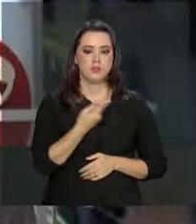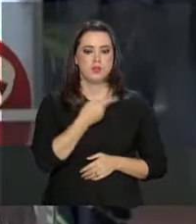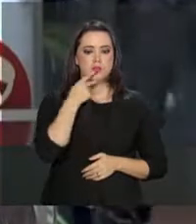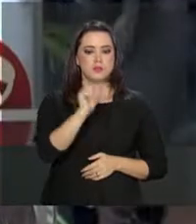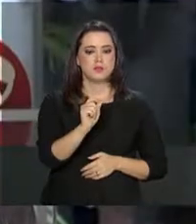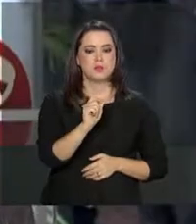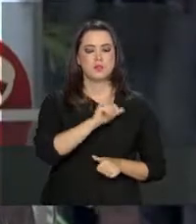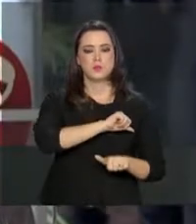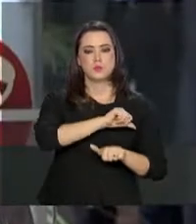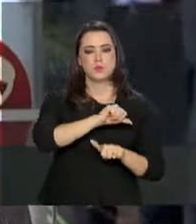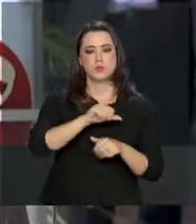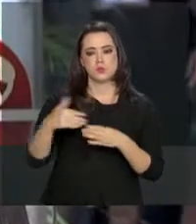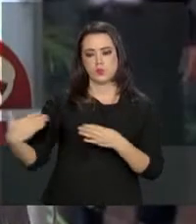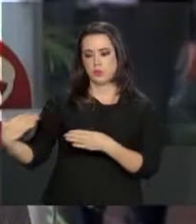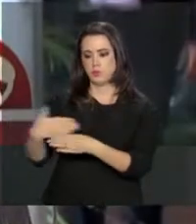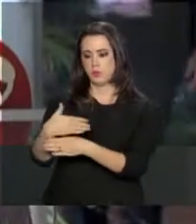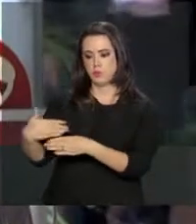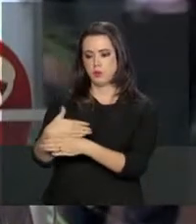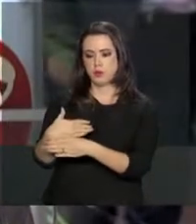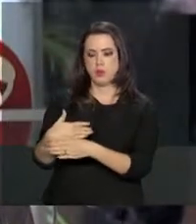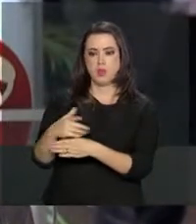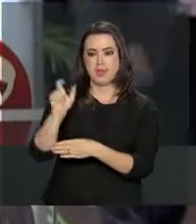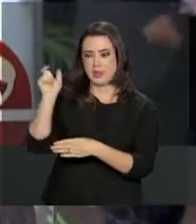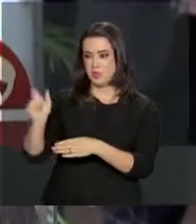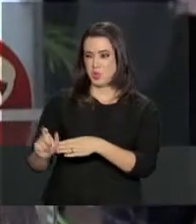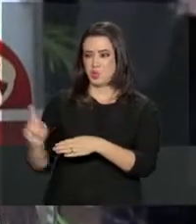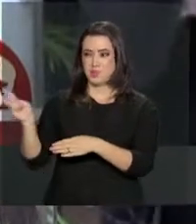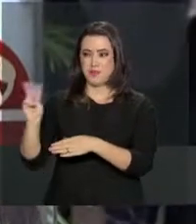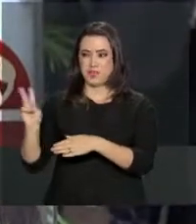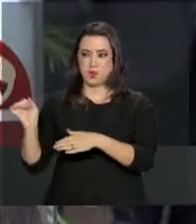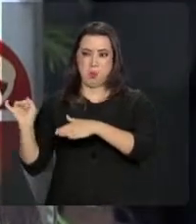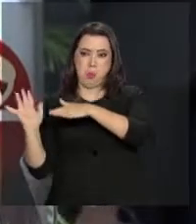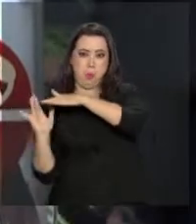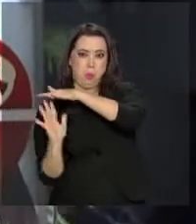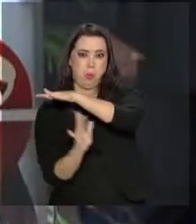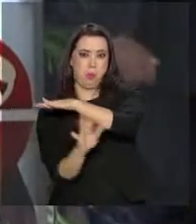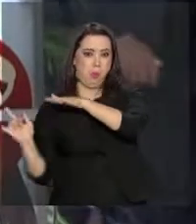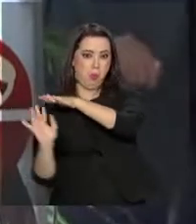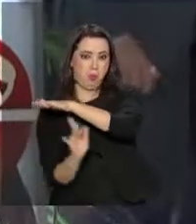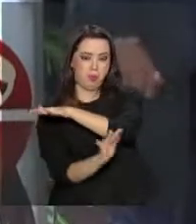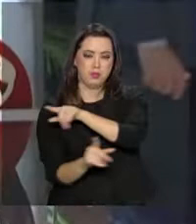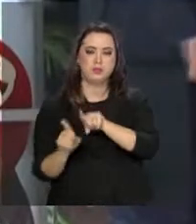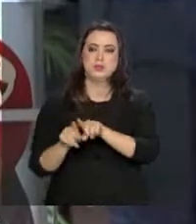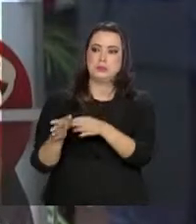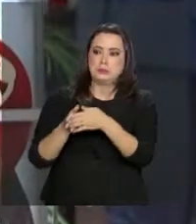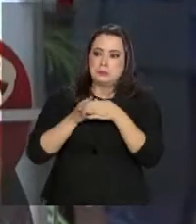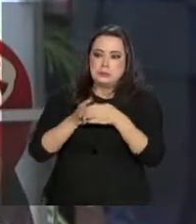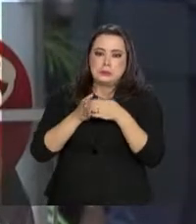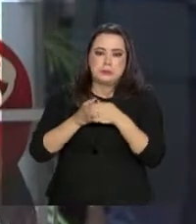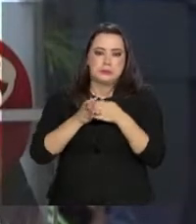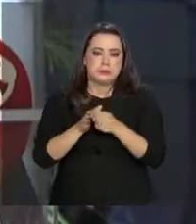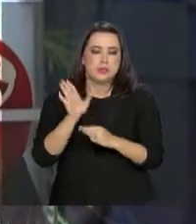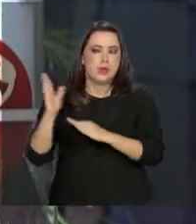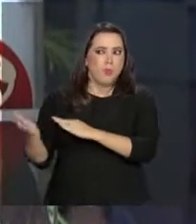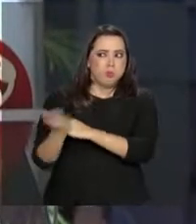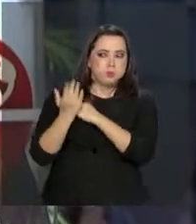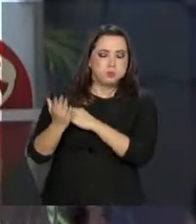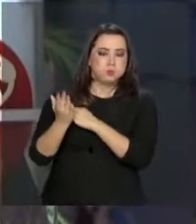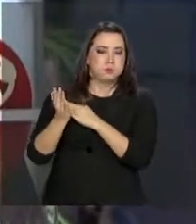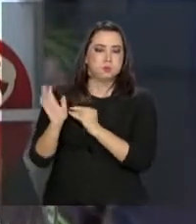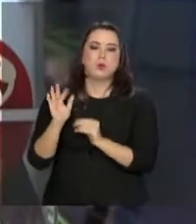sobre a migração descontrolada dos venezuelanos e solicitamos apoio do futuro governo na